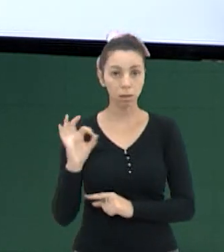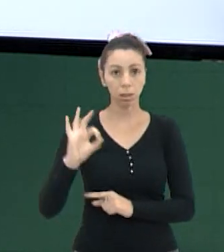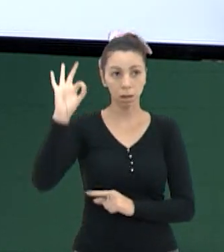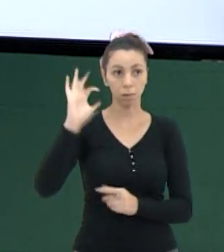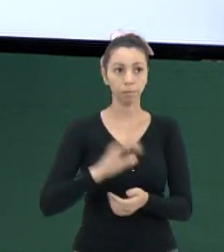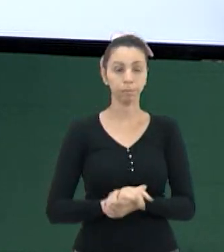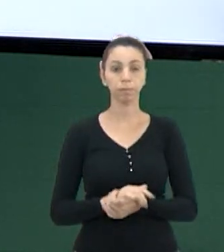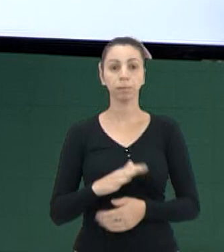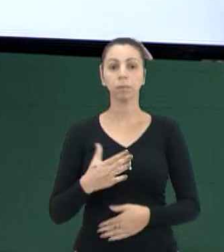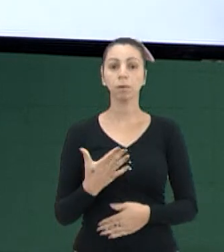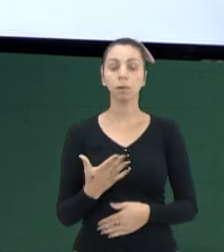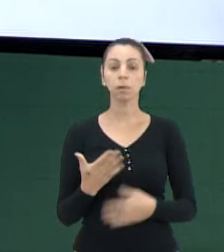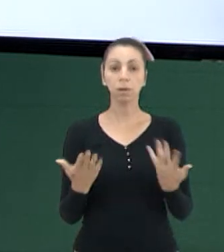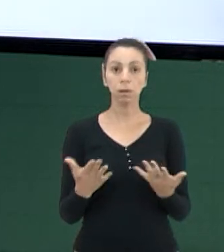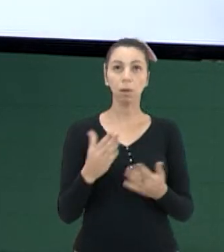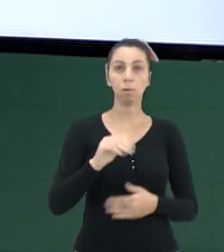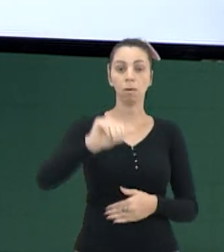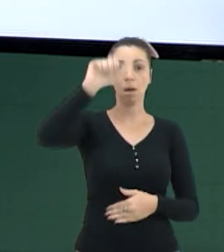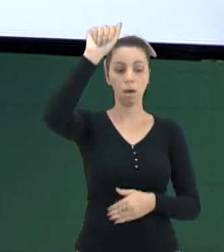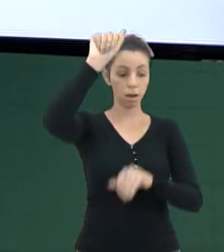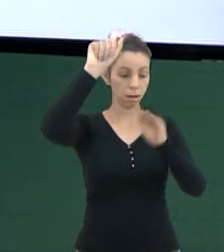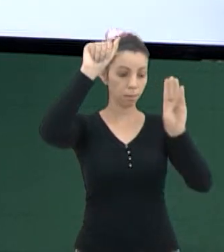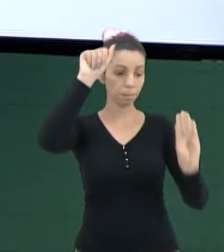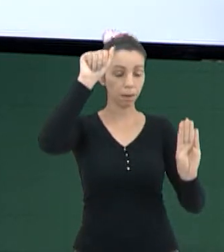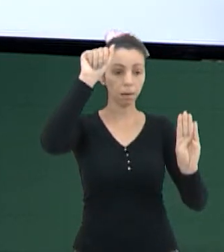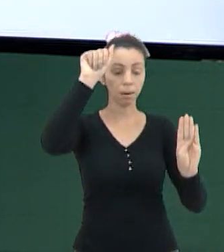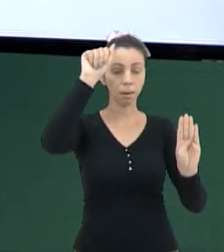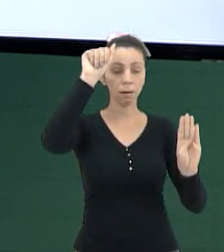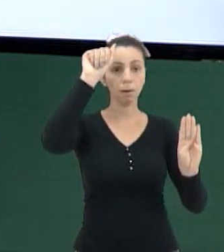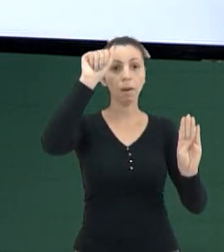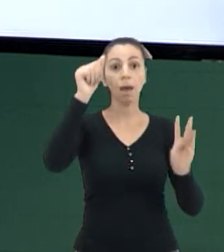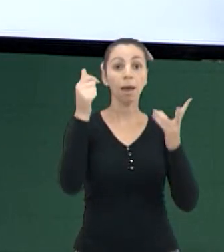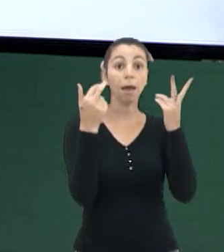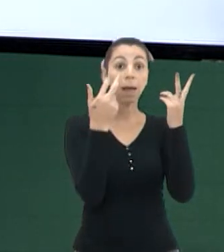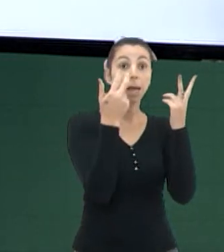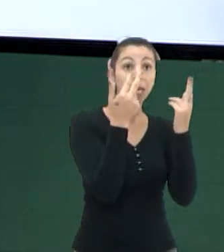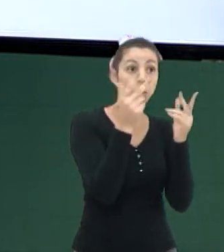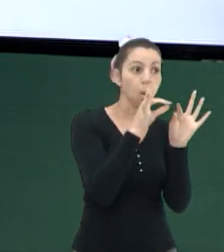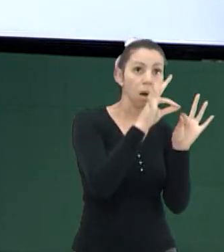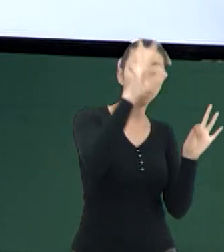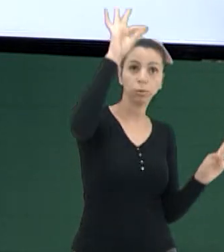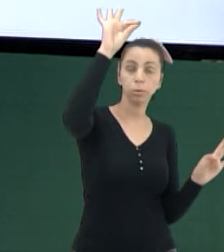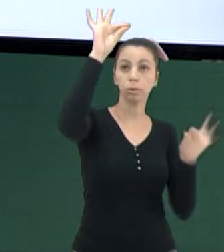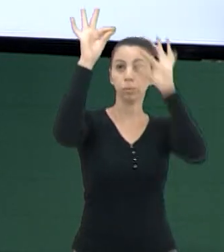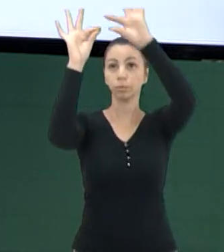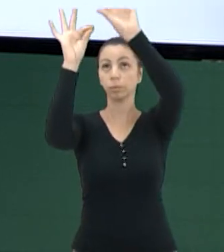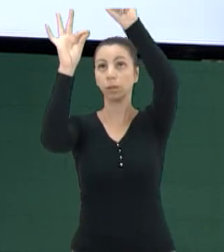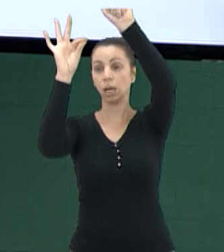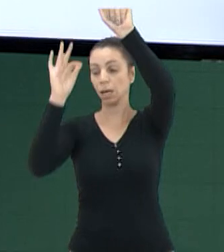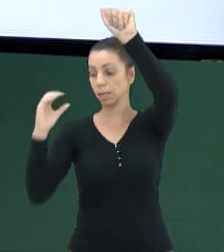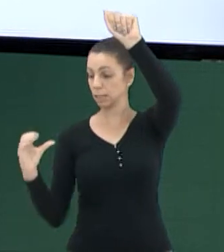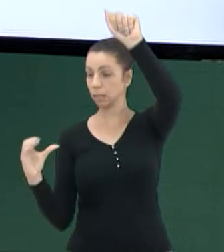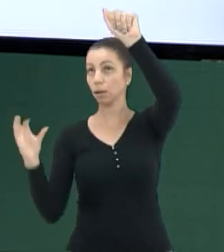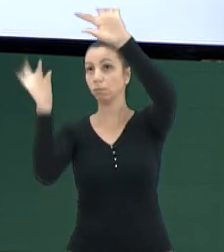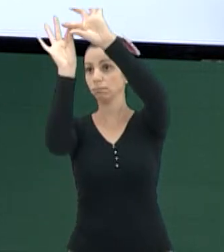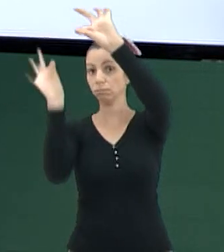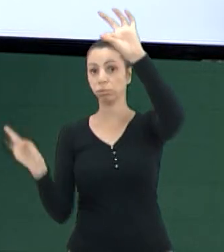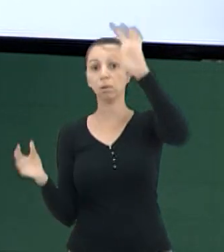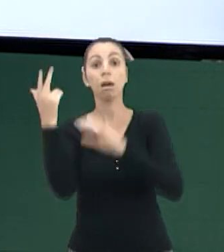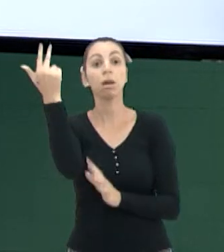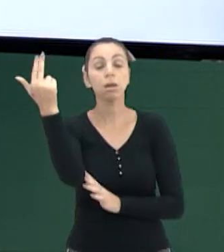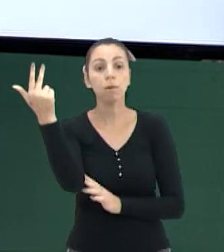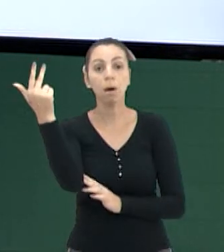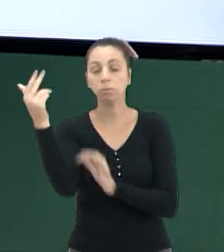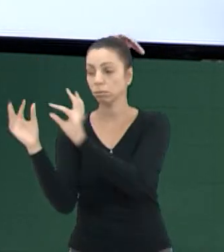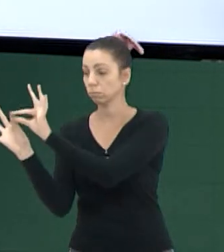AB, ele é congruente ao lado AC, que vai ser congruente ao lado BC, ou seja,